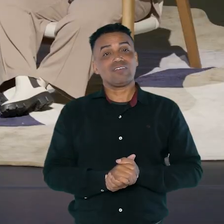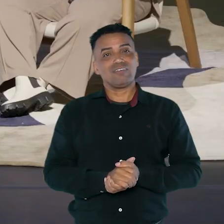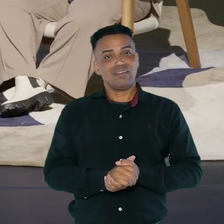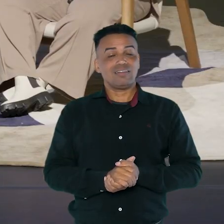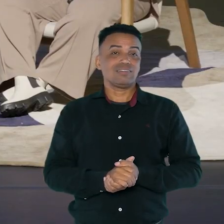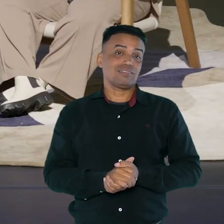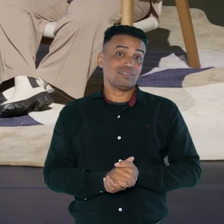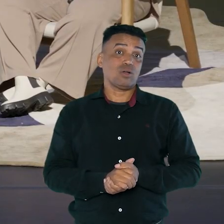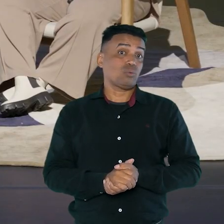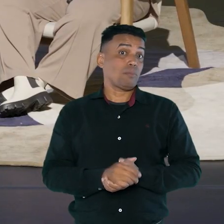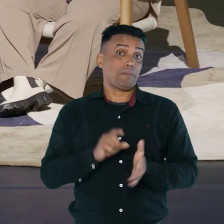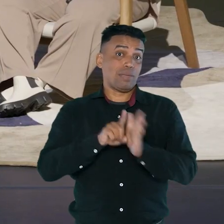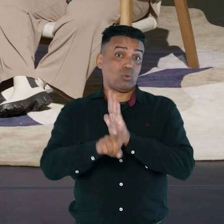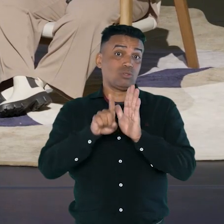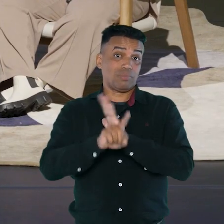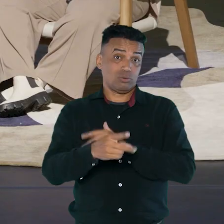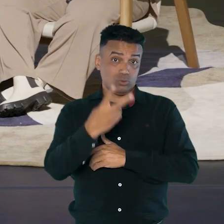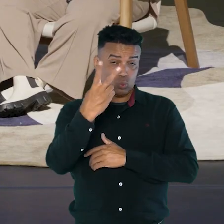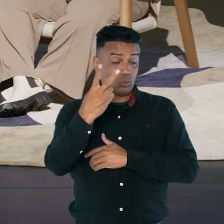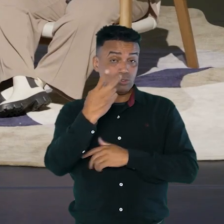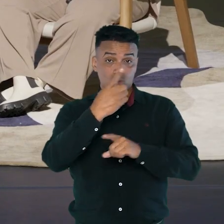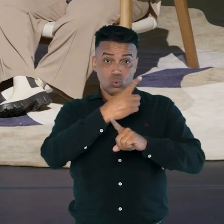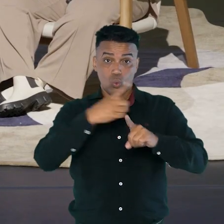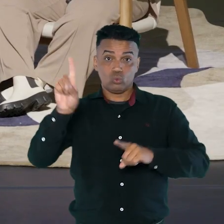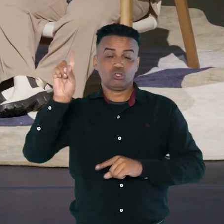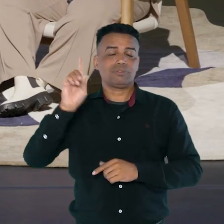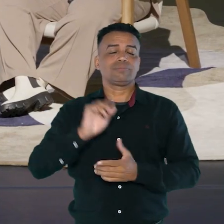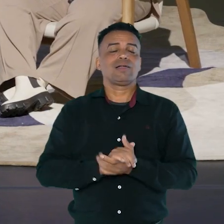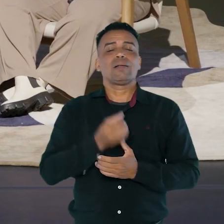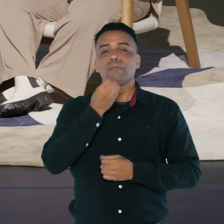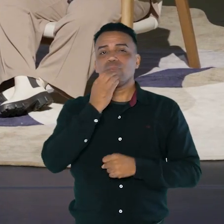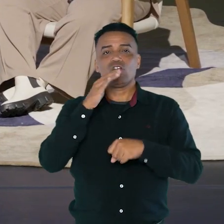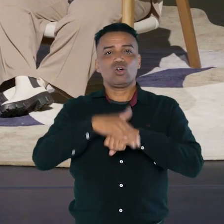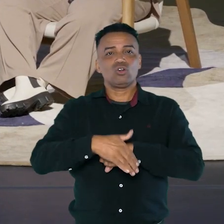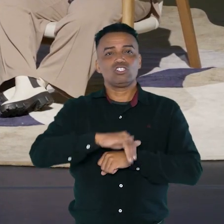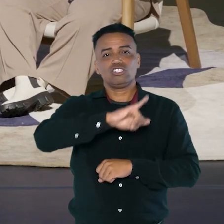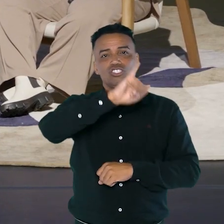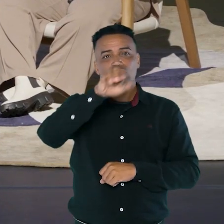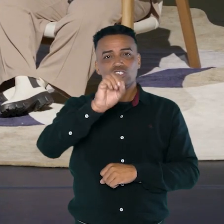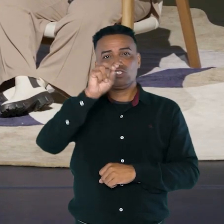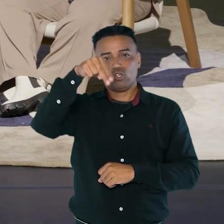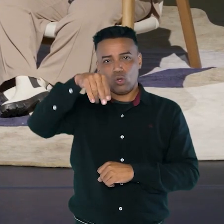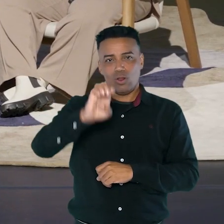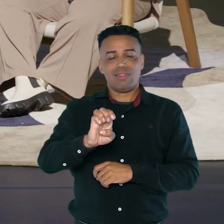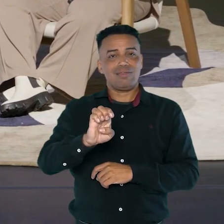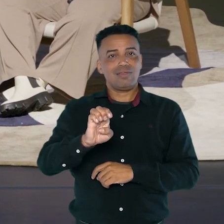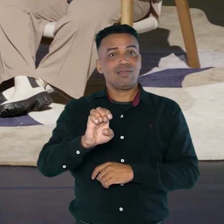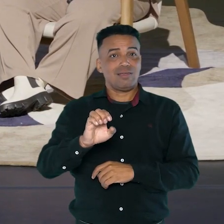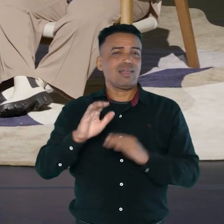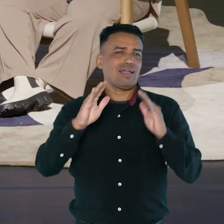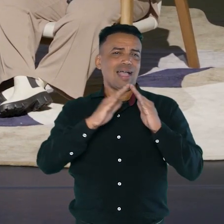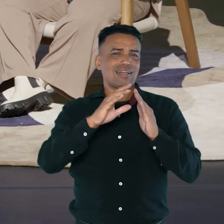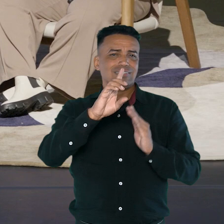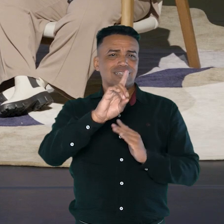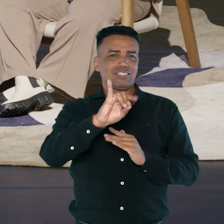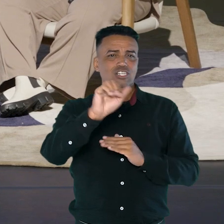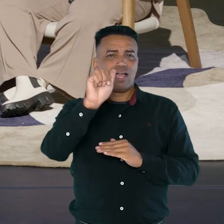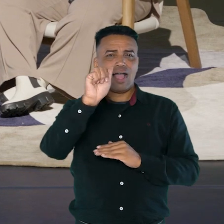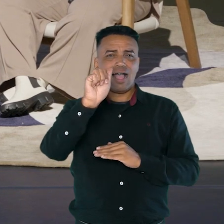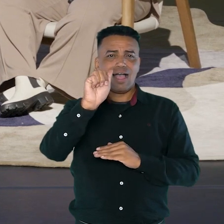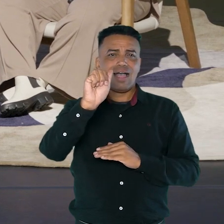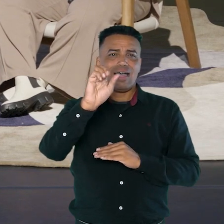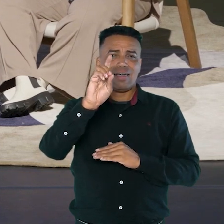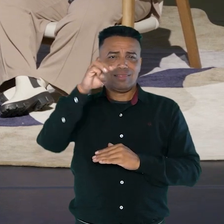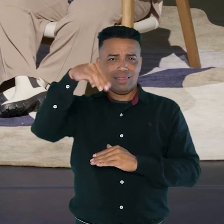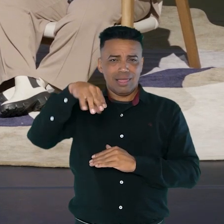Vai, Rafa, tem umas 2 últimas perguntas ali. Bom, boa noite a todos. Eu me chamo Johnny. Hoje eu moro em Diadema, mas cresci ali